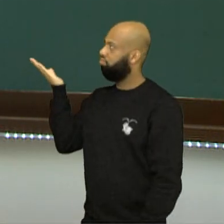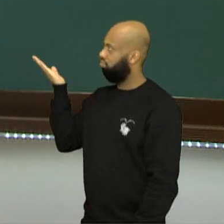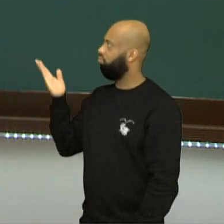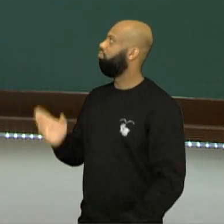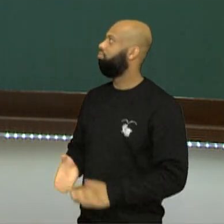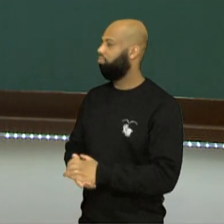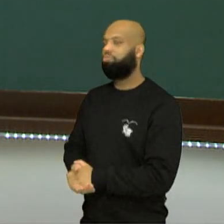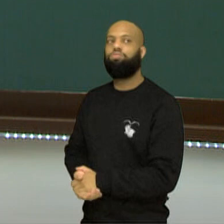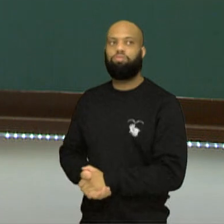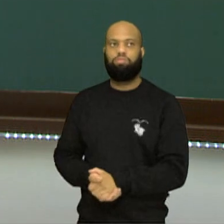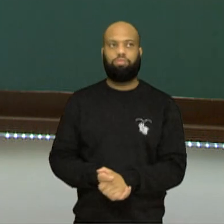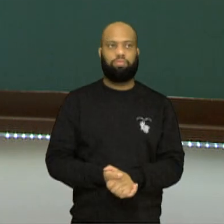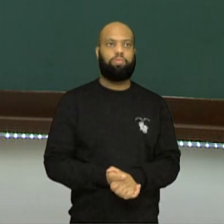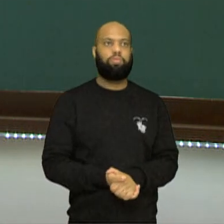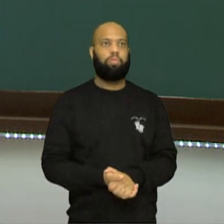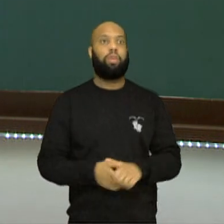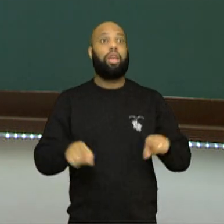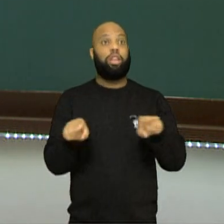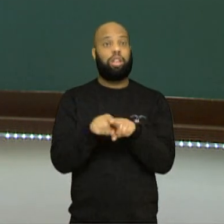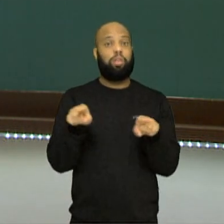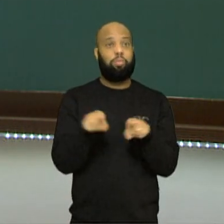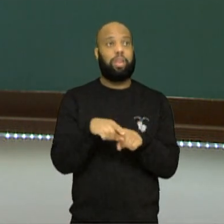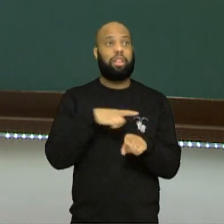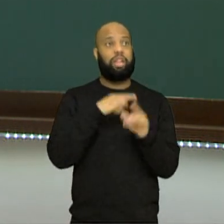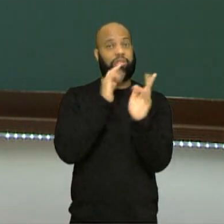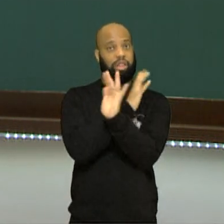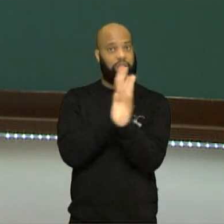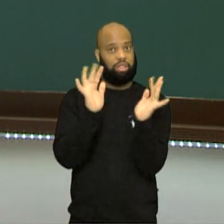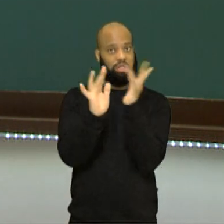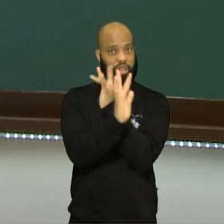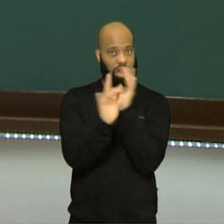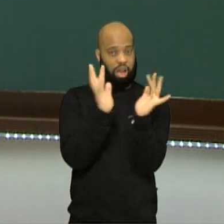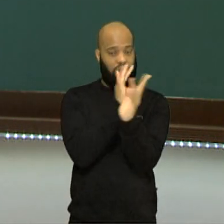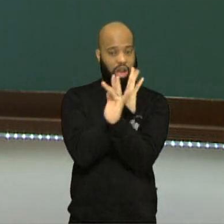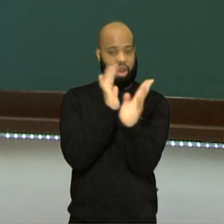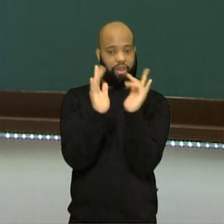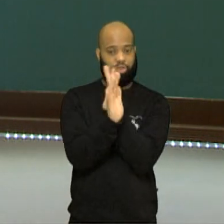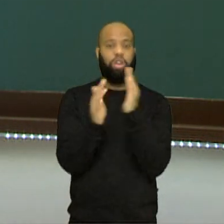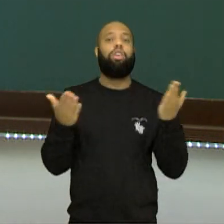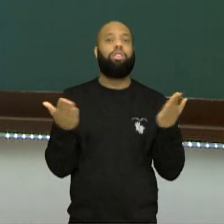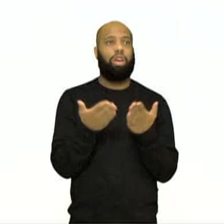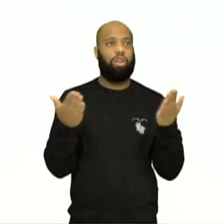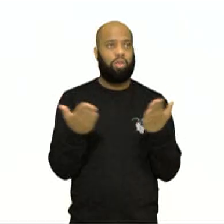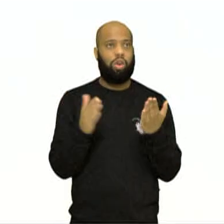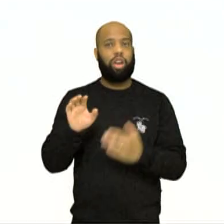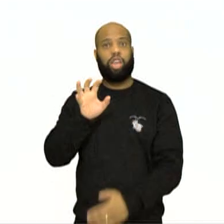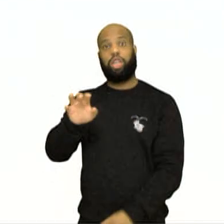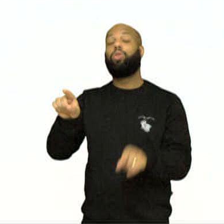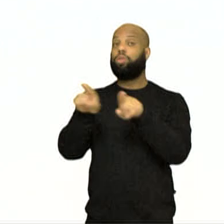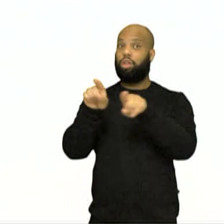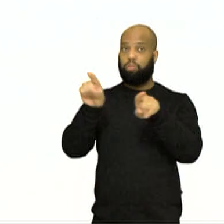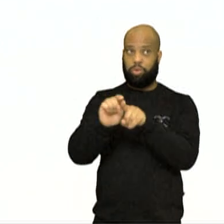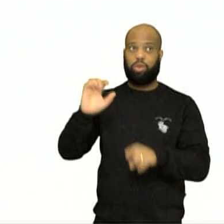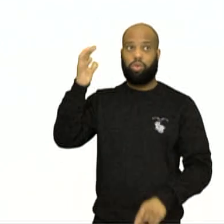compactação. Nas áreas urbanas, ou seja, nas cidades, a impermeabilização também acontece, só que ela é